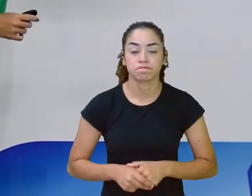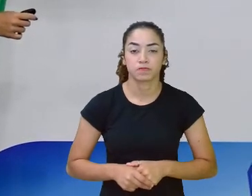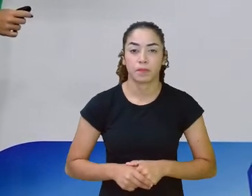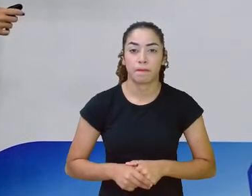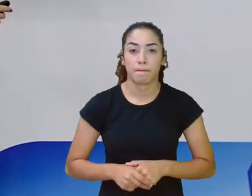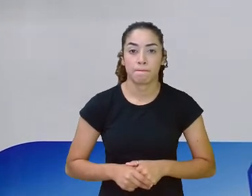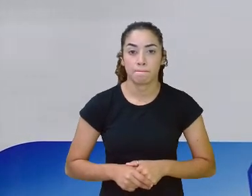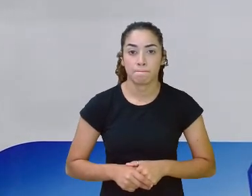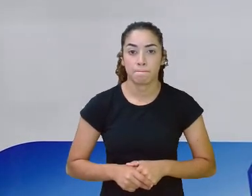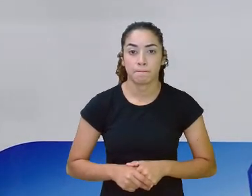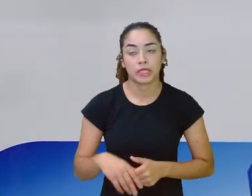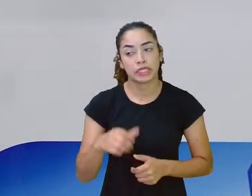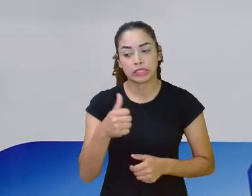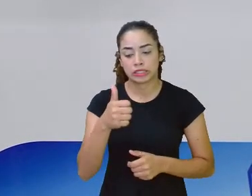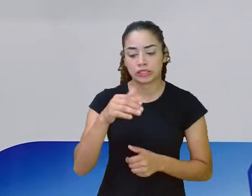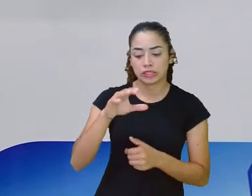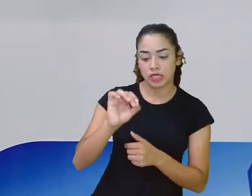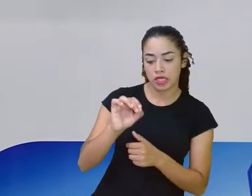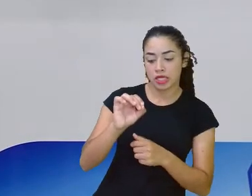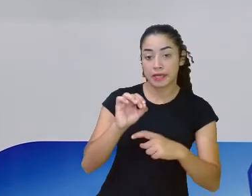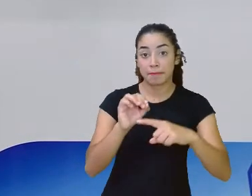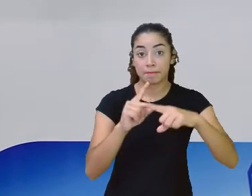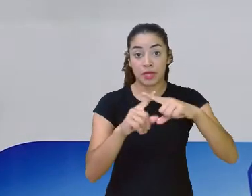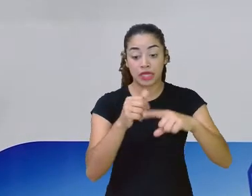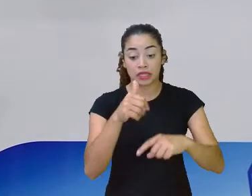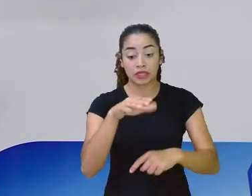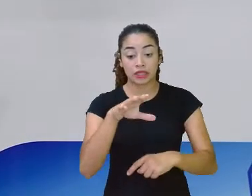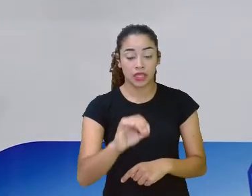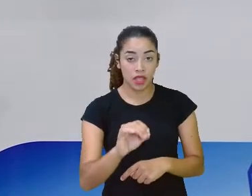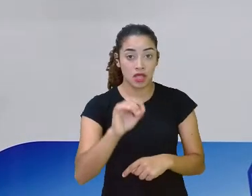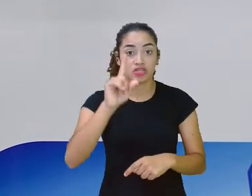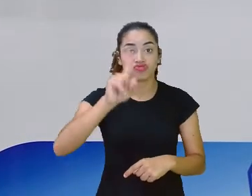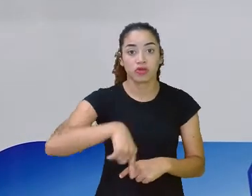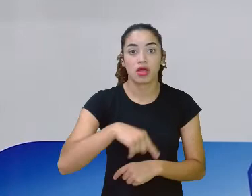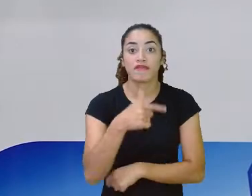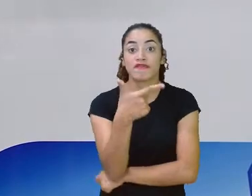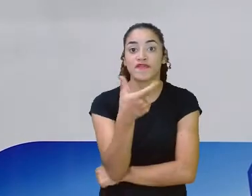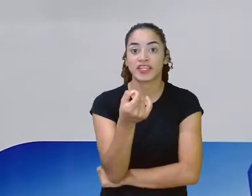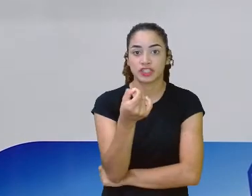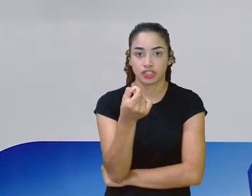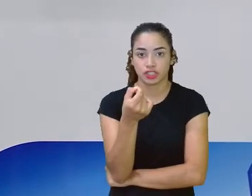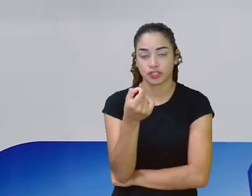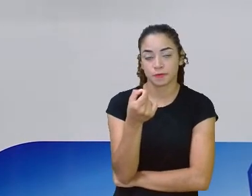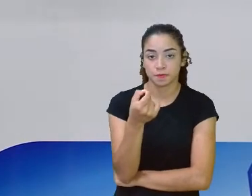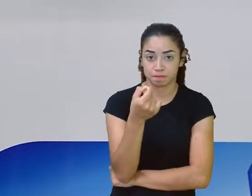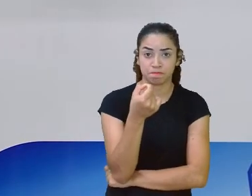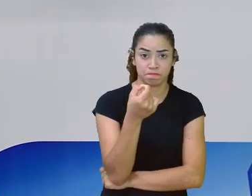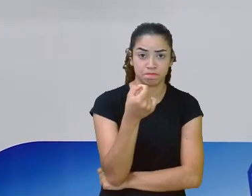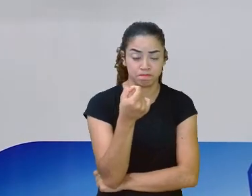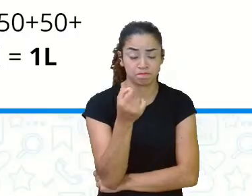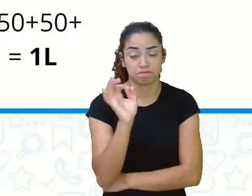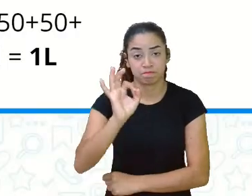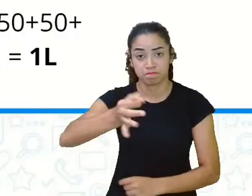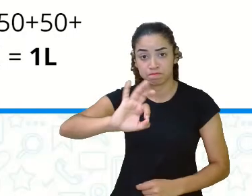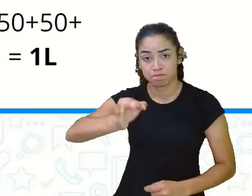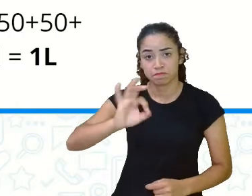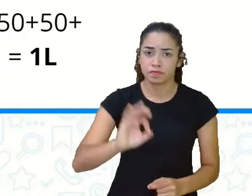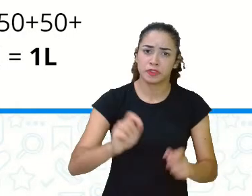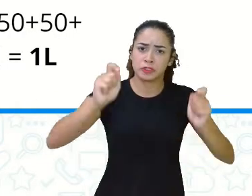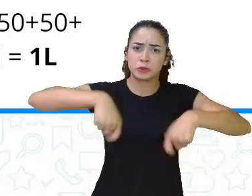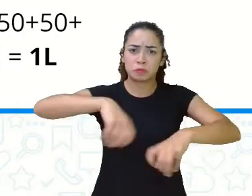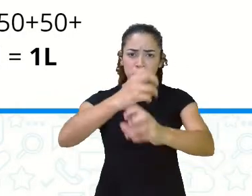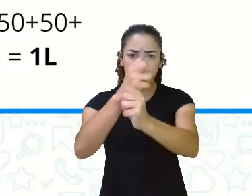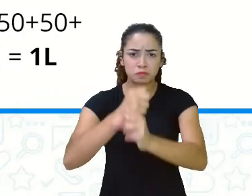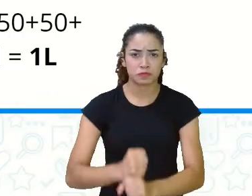9, 10. Com mais 10 embaixo, então nós temos 20. Exatamente. Você pode